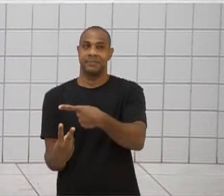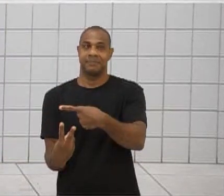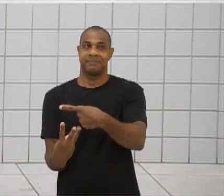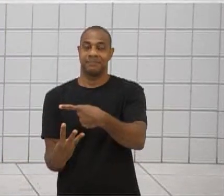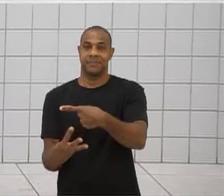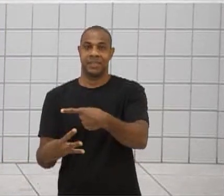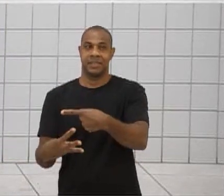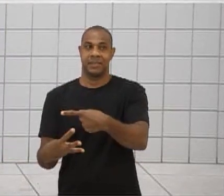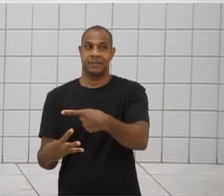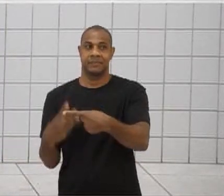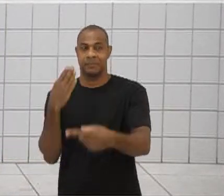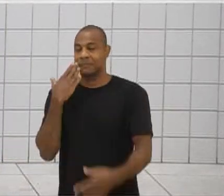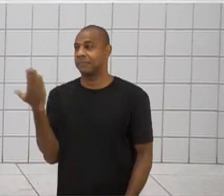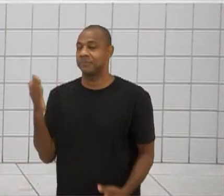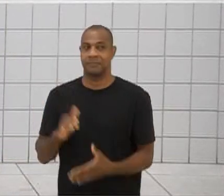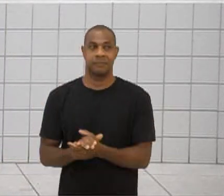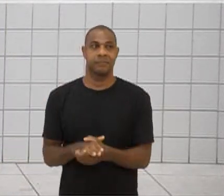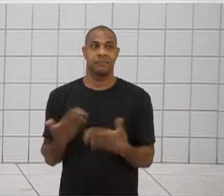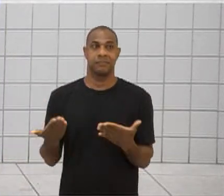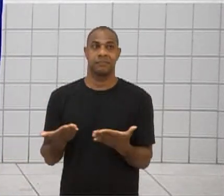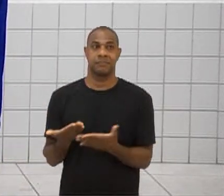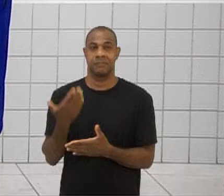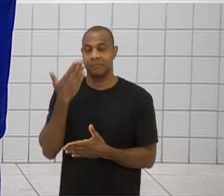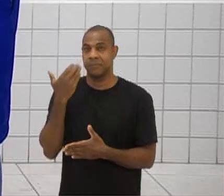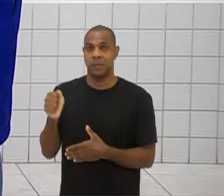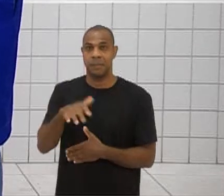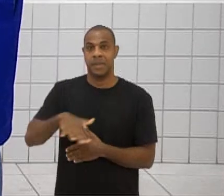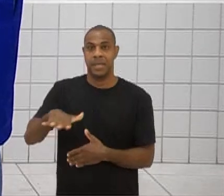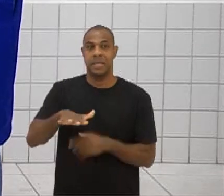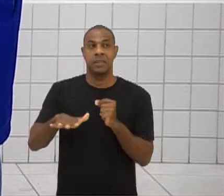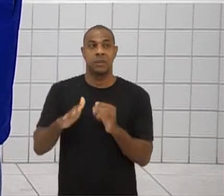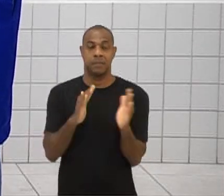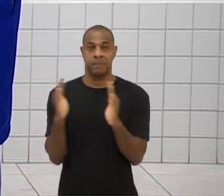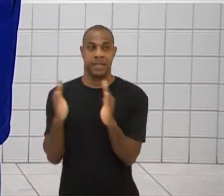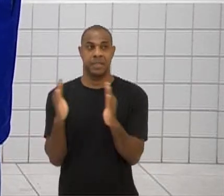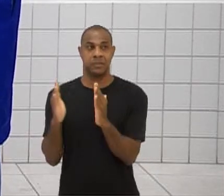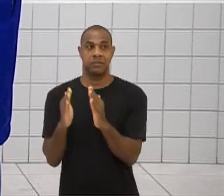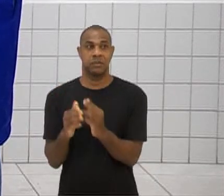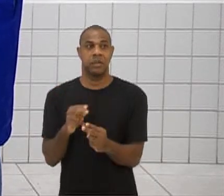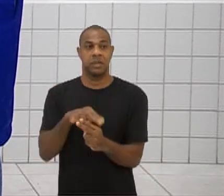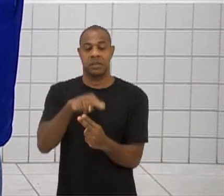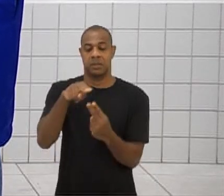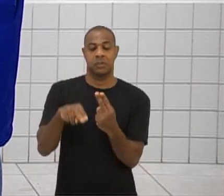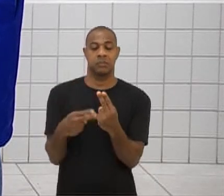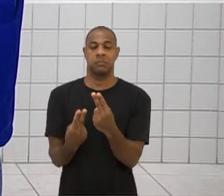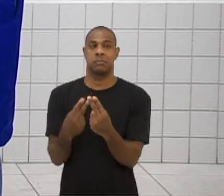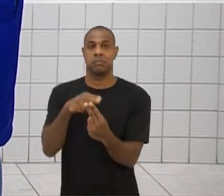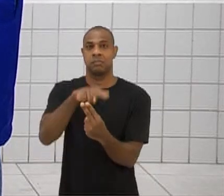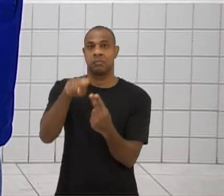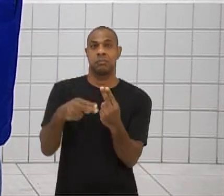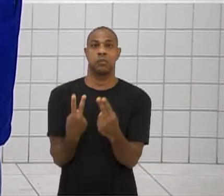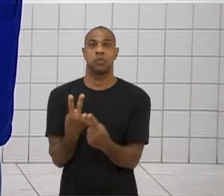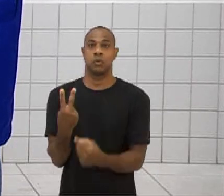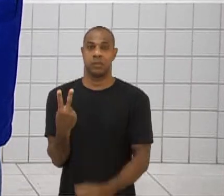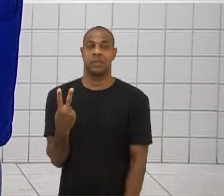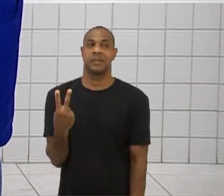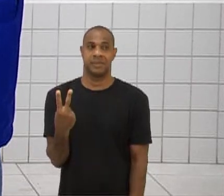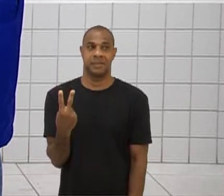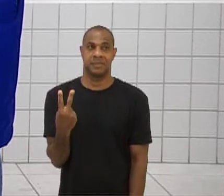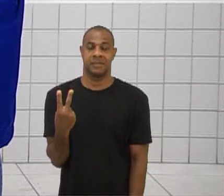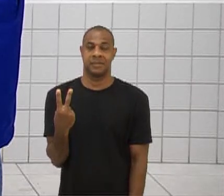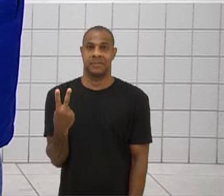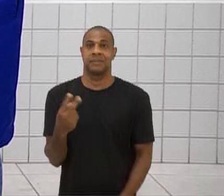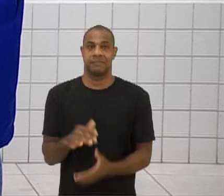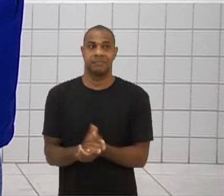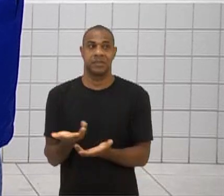lá. Então, sempre só para confirmar aqui do período, então o período é 2π radianos se a função é só, se o parâmetro do x